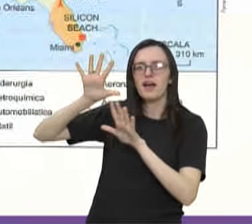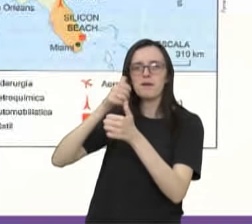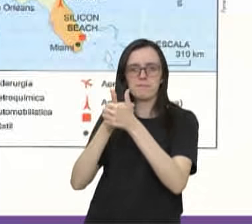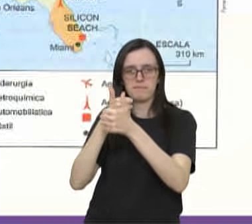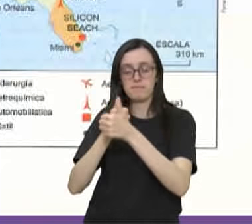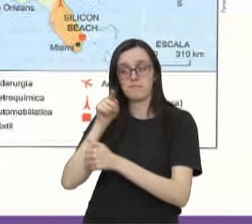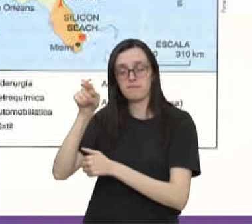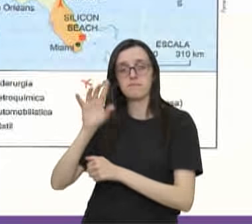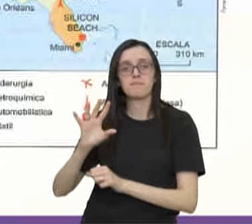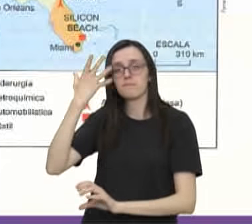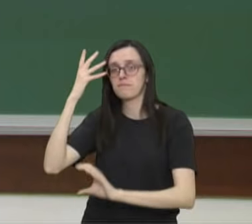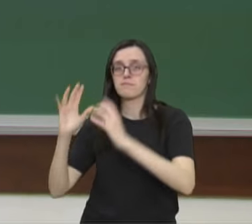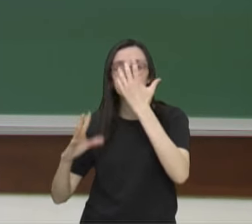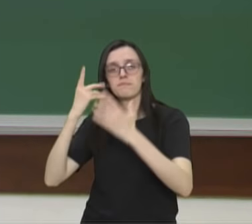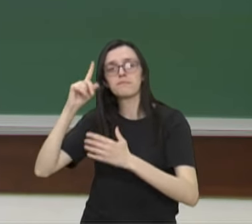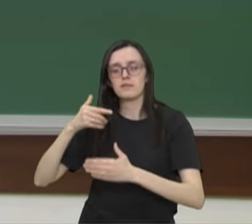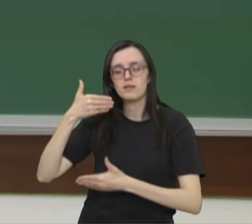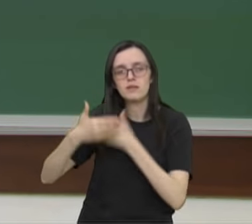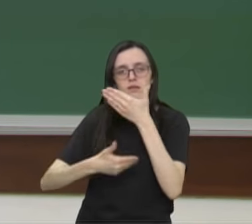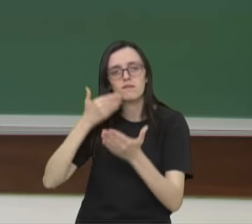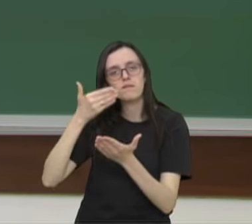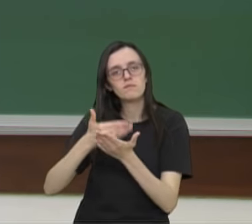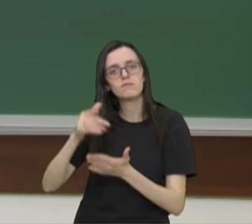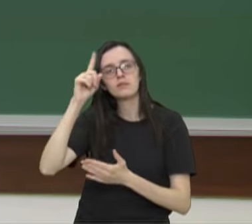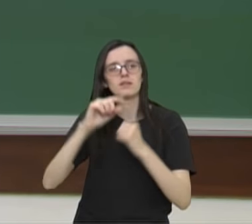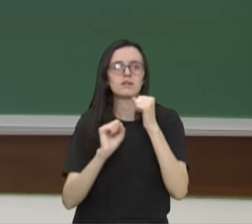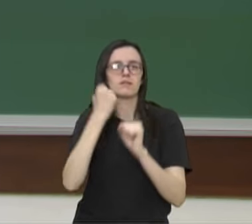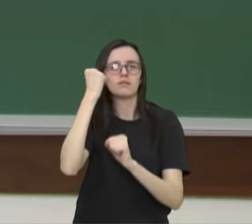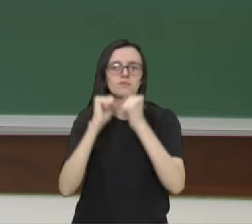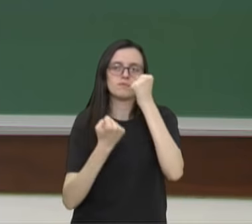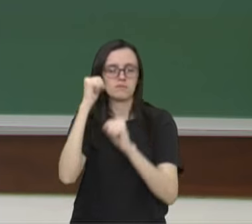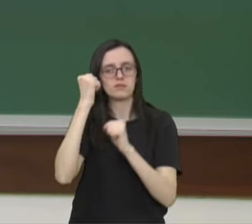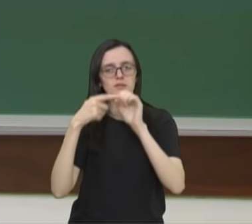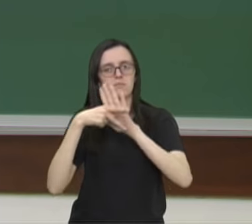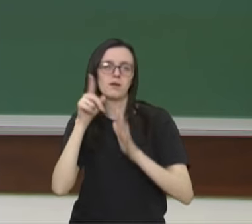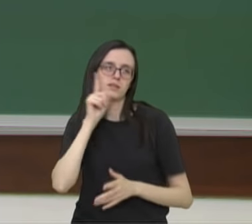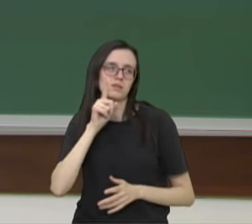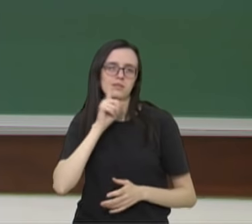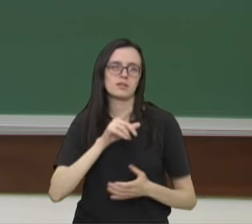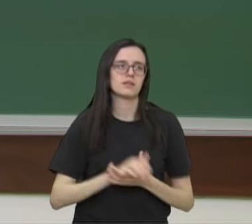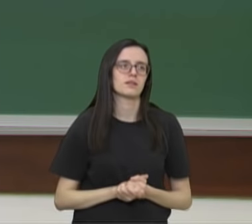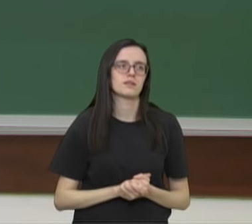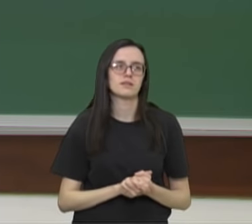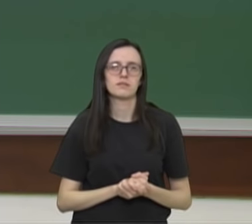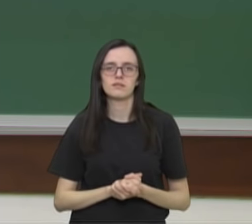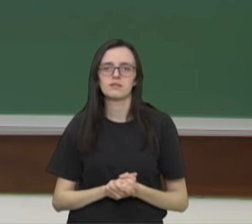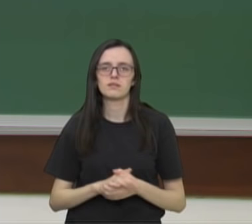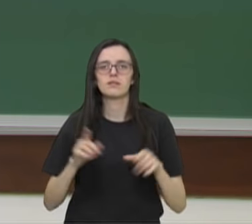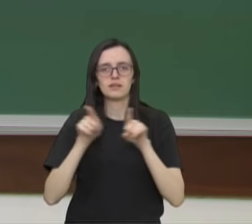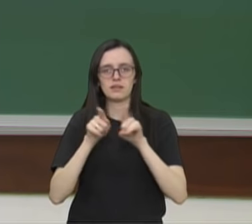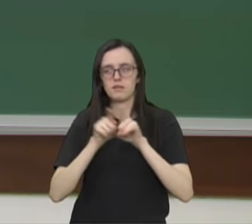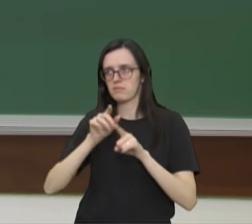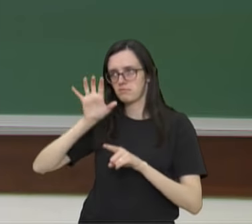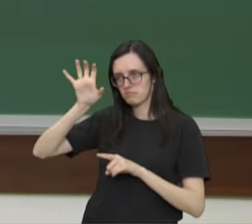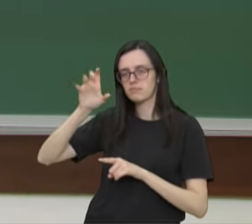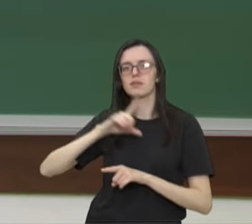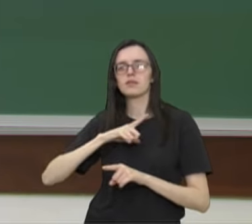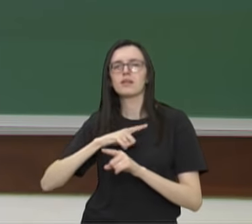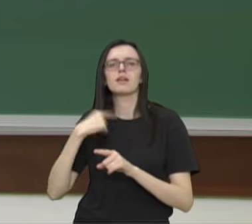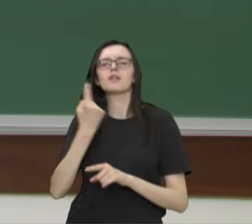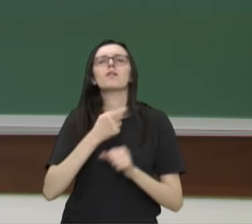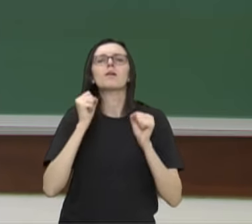dos estados unidos onde aconteceu todo esse processo inicial de industrialização norte-americana além desta porção nós